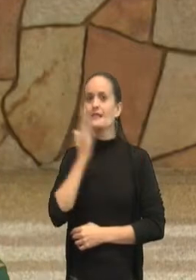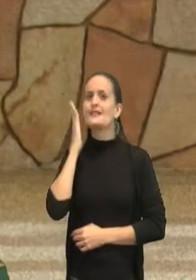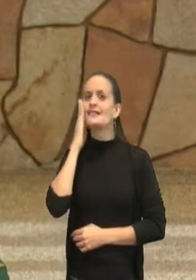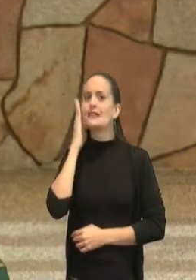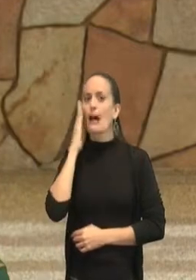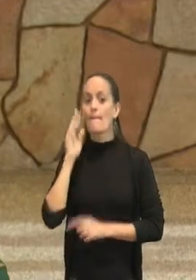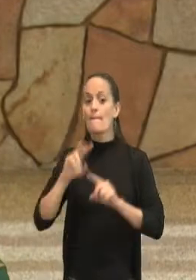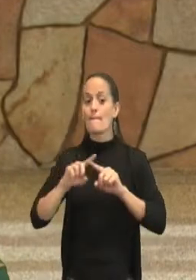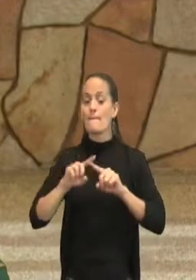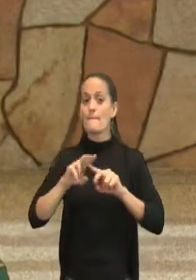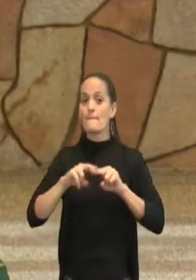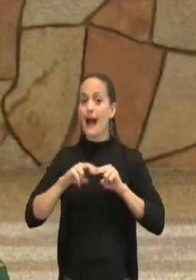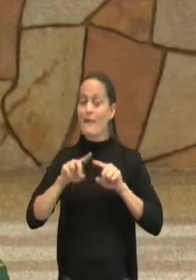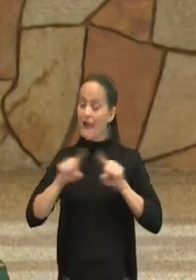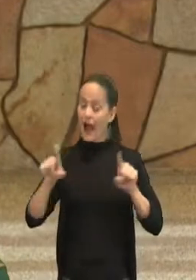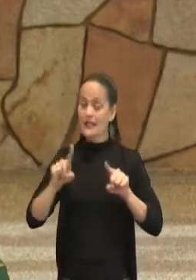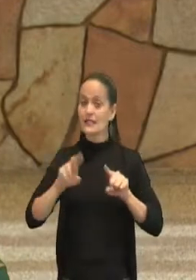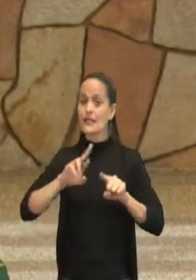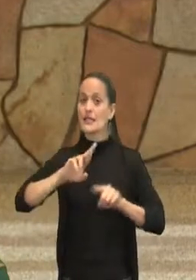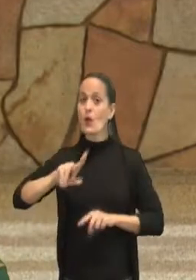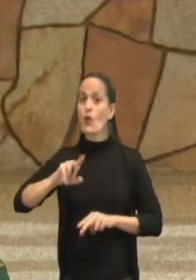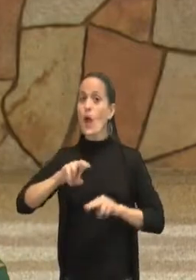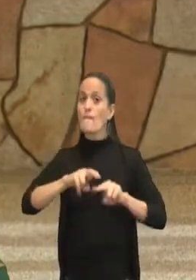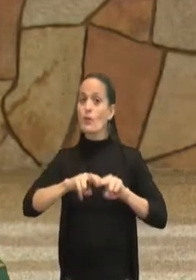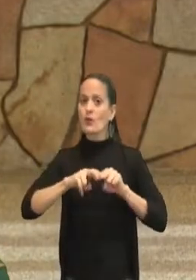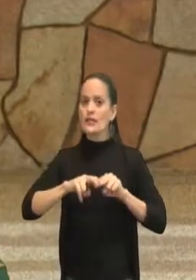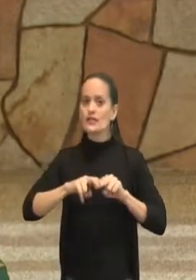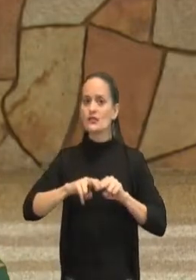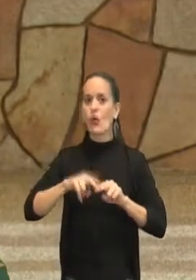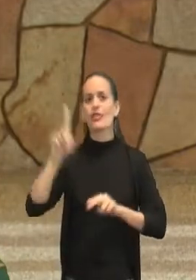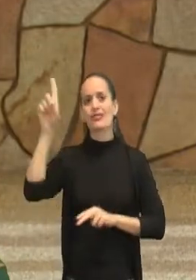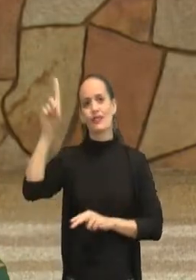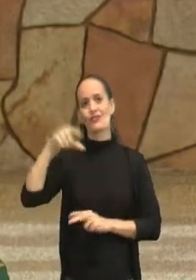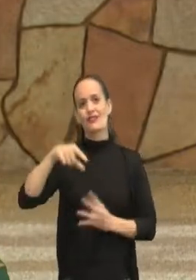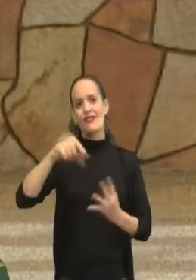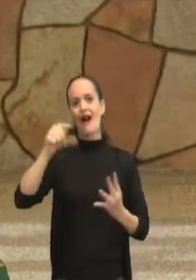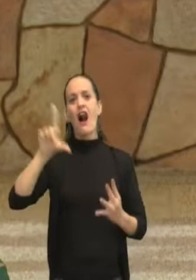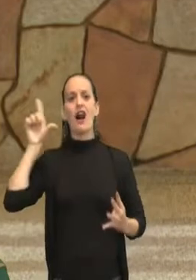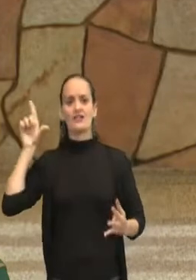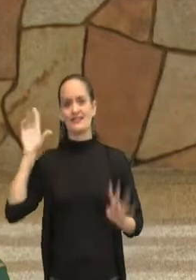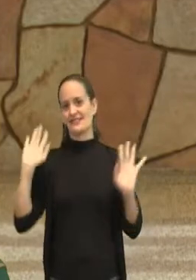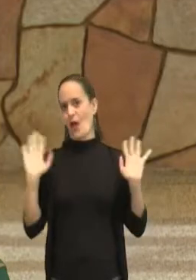não significa que Ele a tenha determinado.